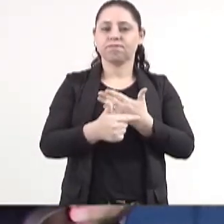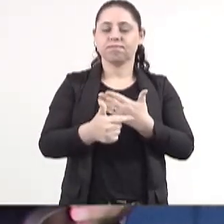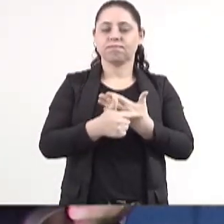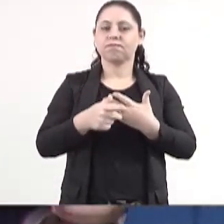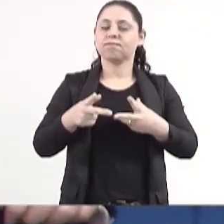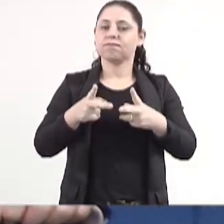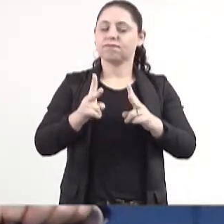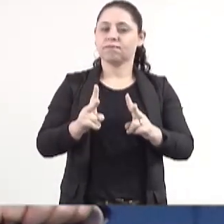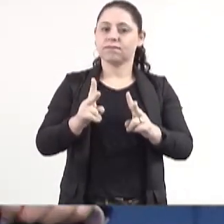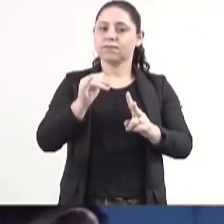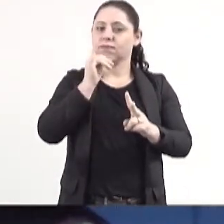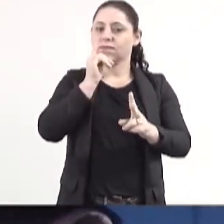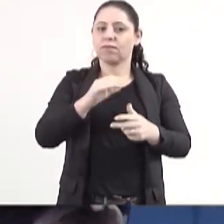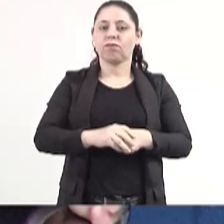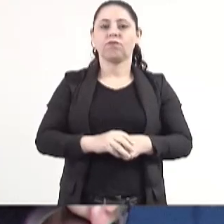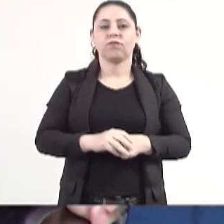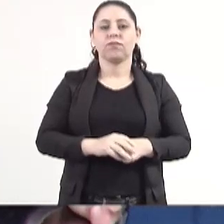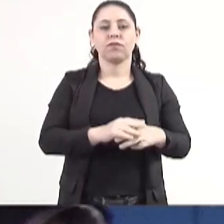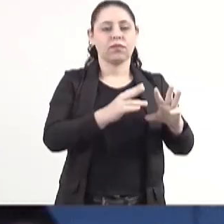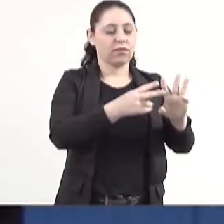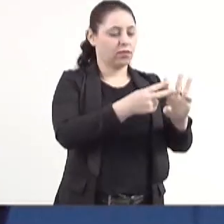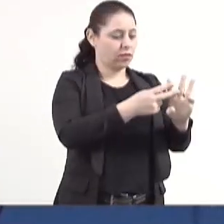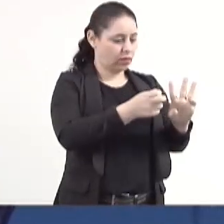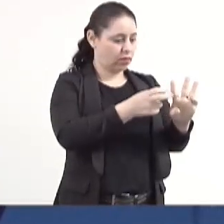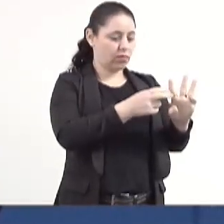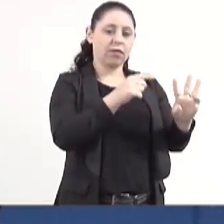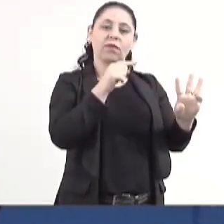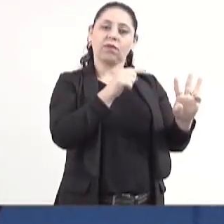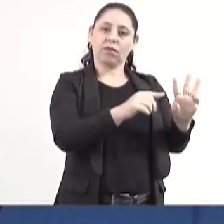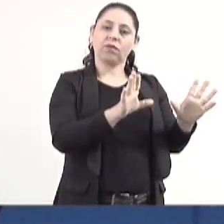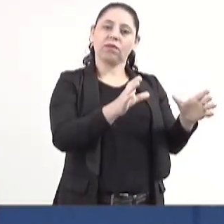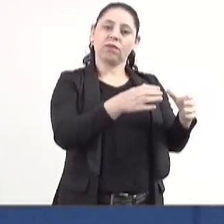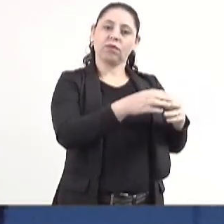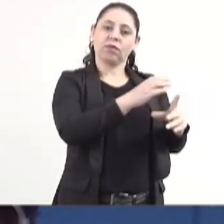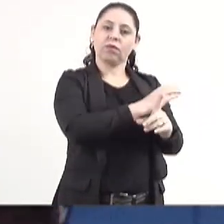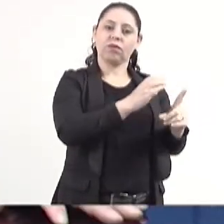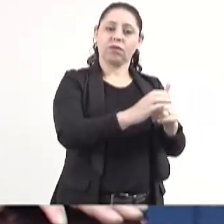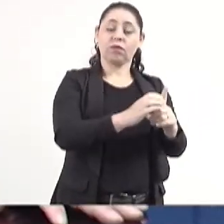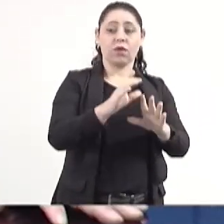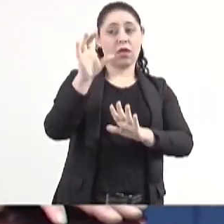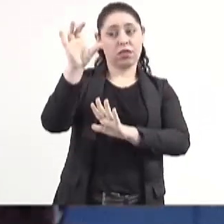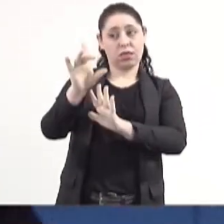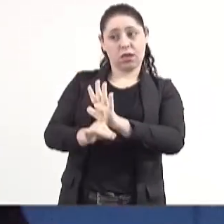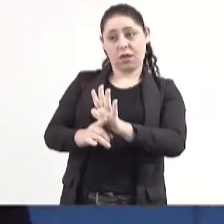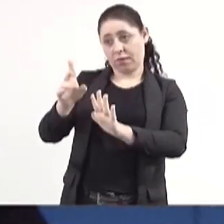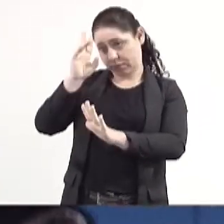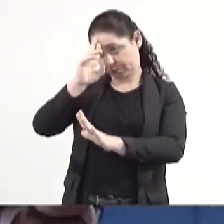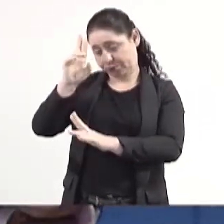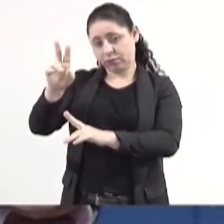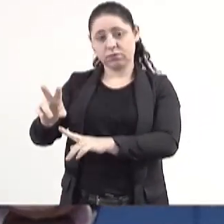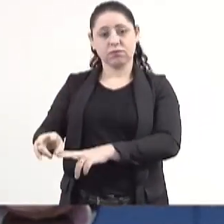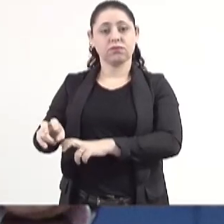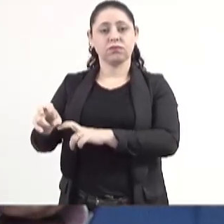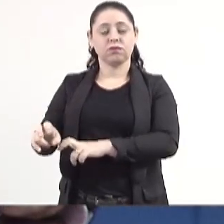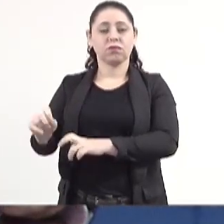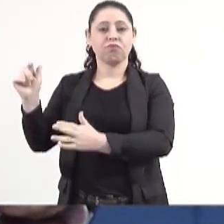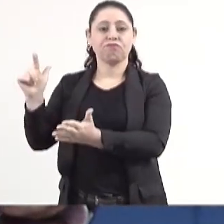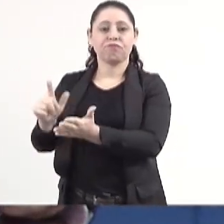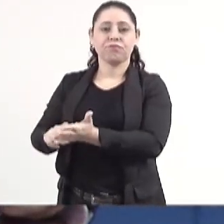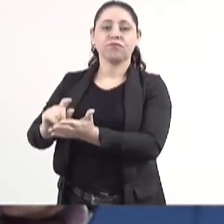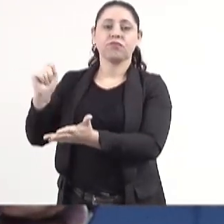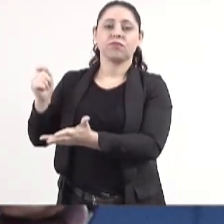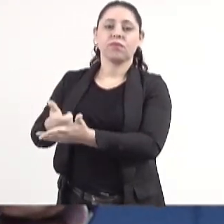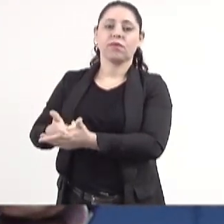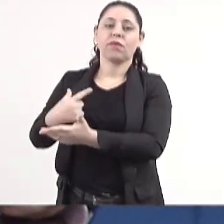ação, sendo das comunidades indígenas, como também do direito dos pequenos, dos produtores, de